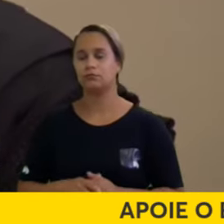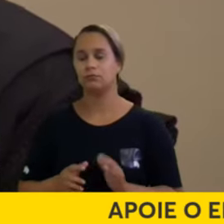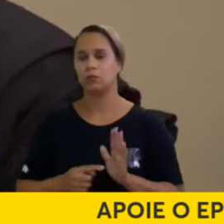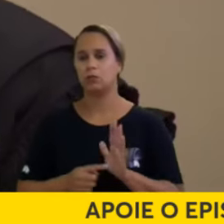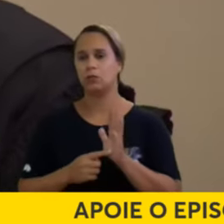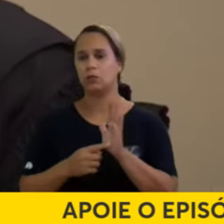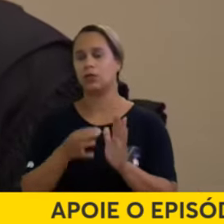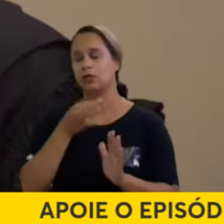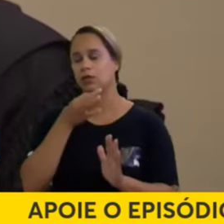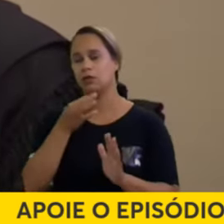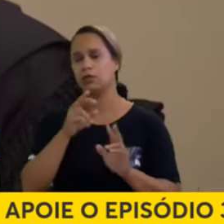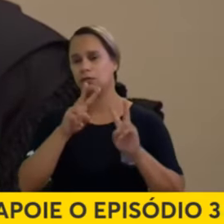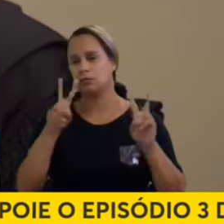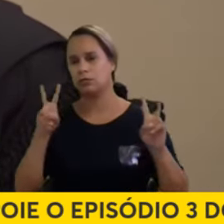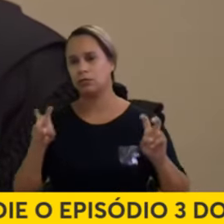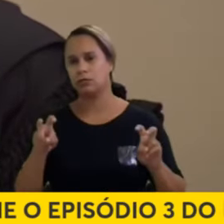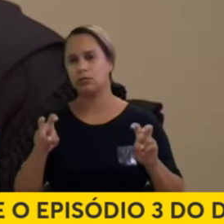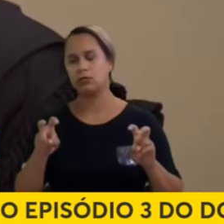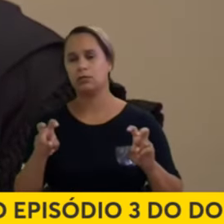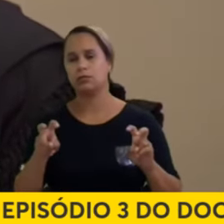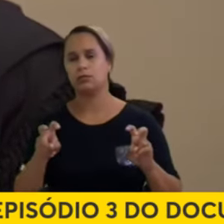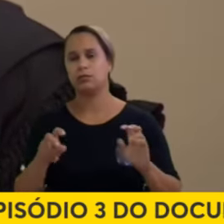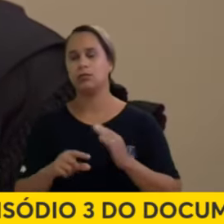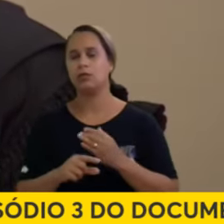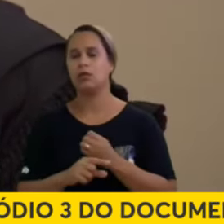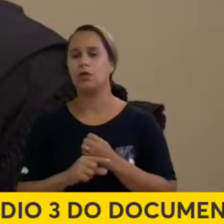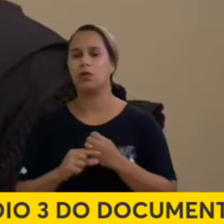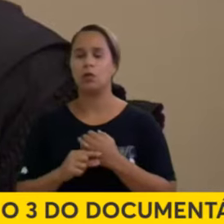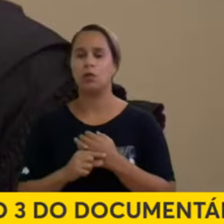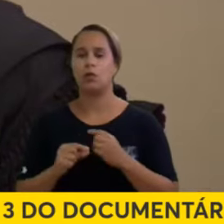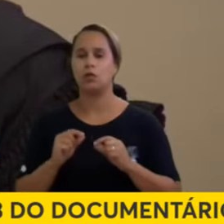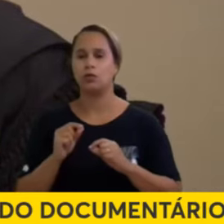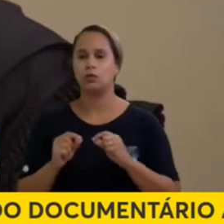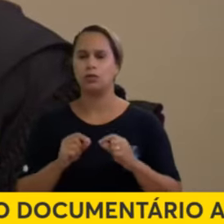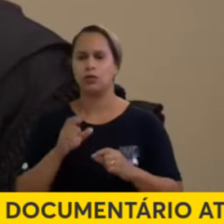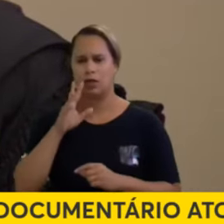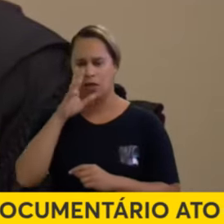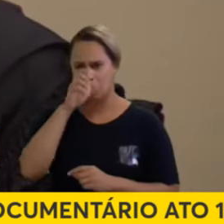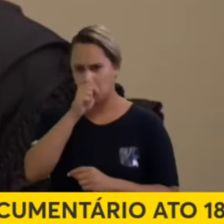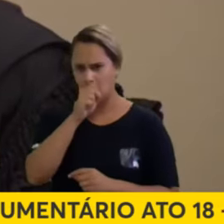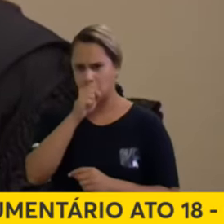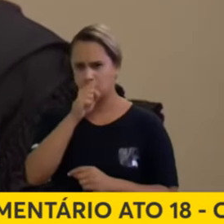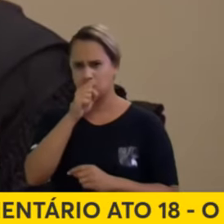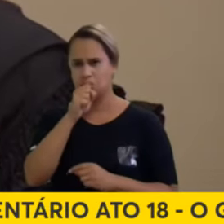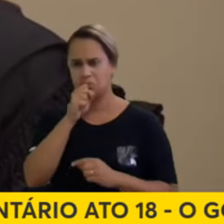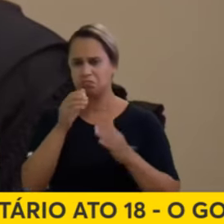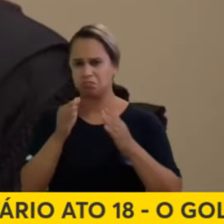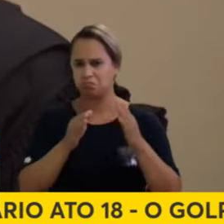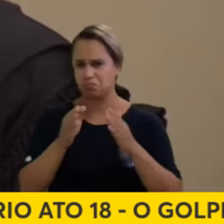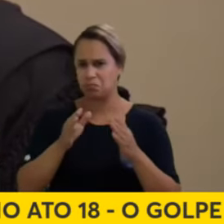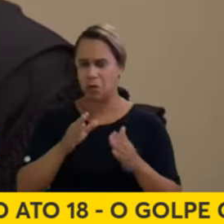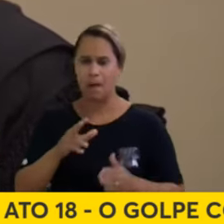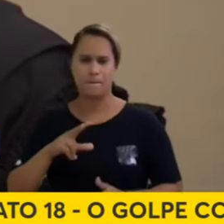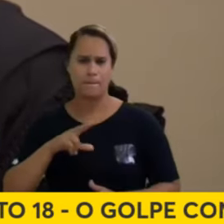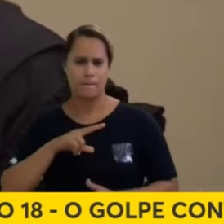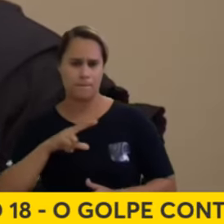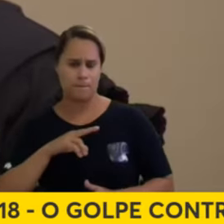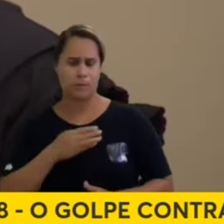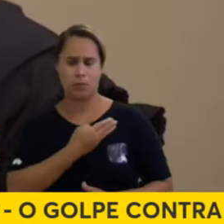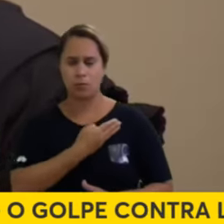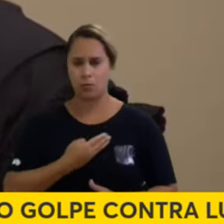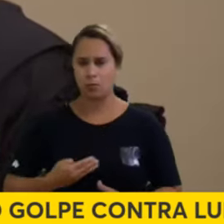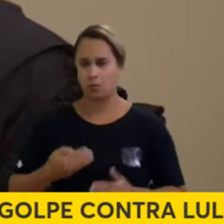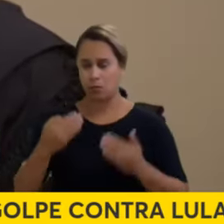Ministro Benedito Gonçalves o abuso de poder econômico ocorre pelo uso exorbitante de recursos patrimoniais sejam eles públicos ou privados de forma comprometer